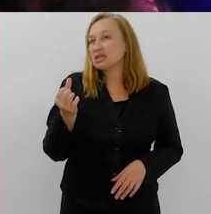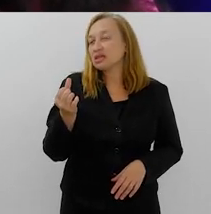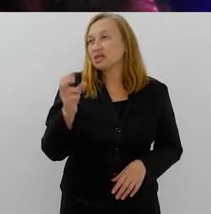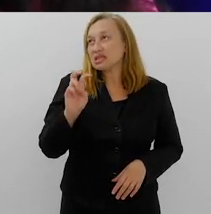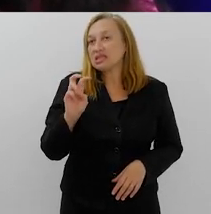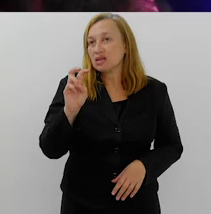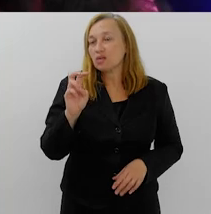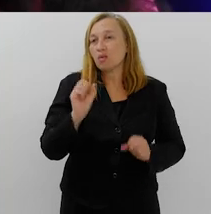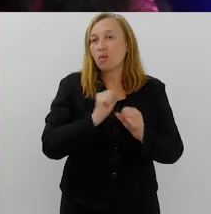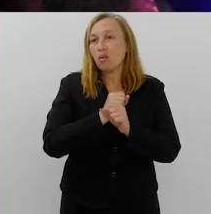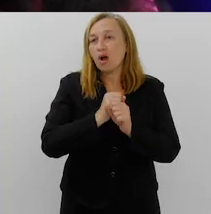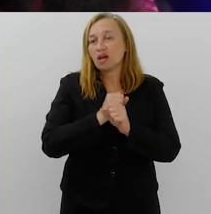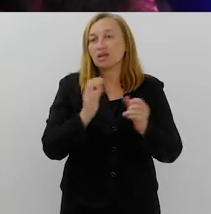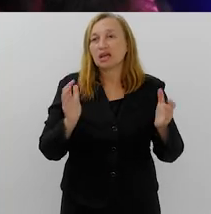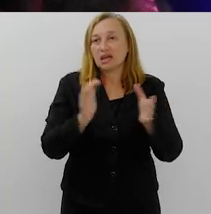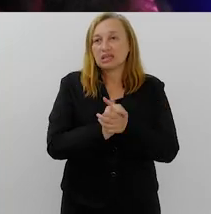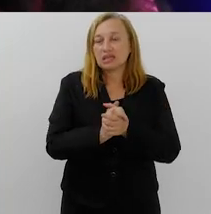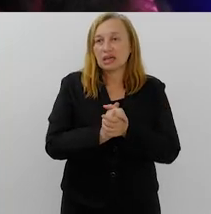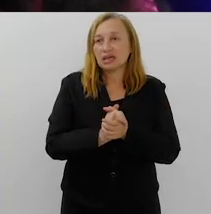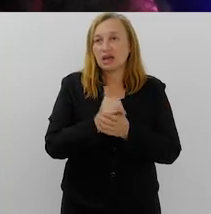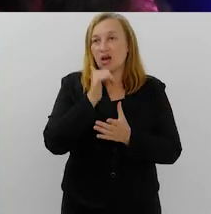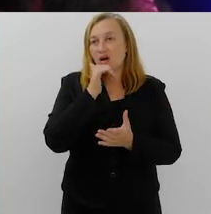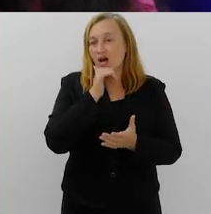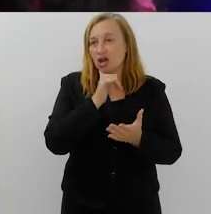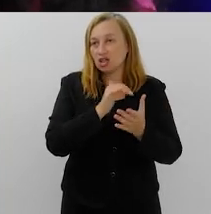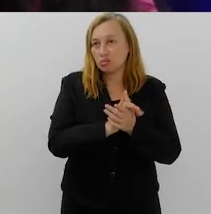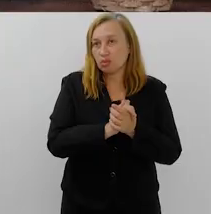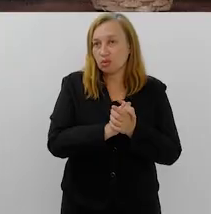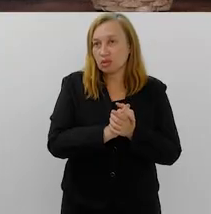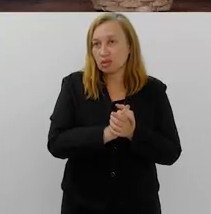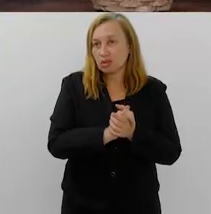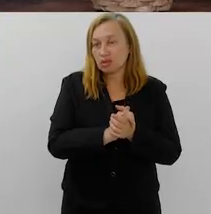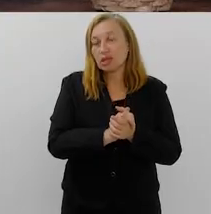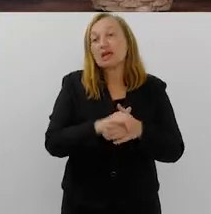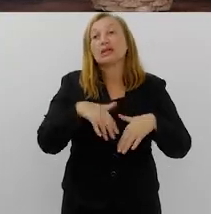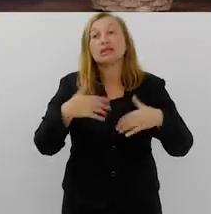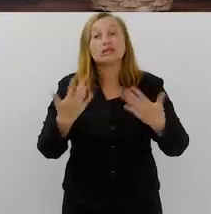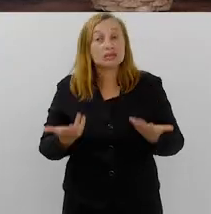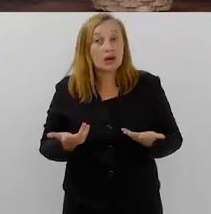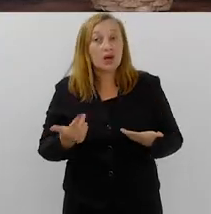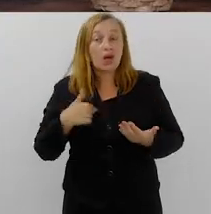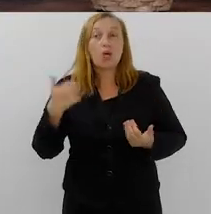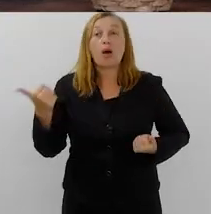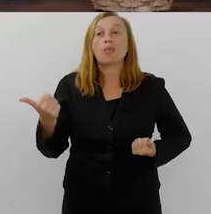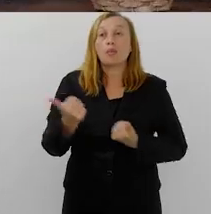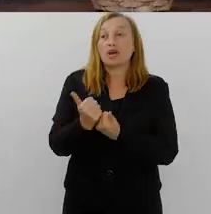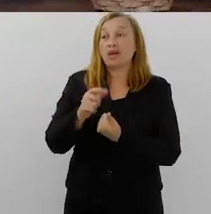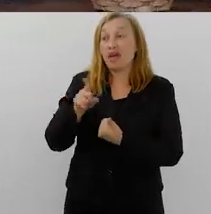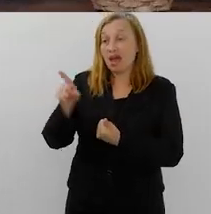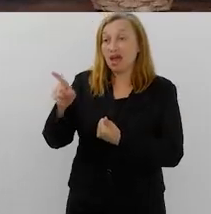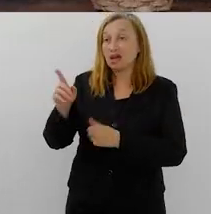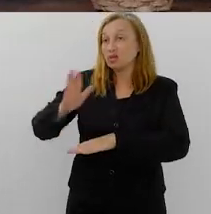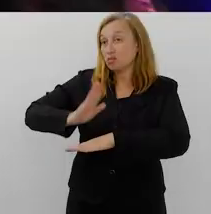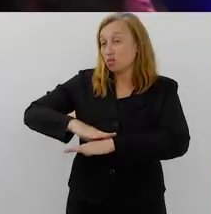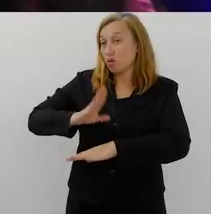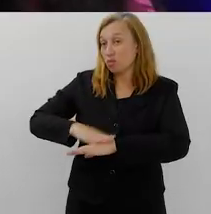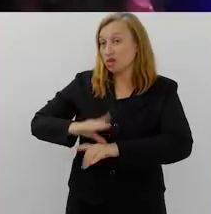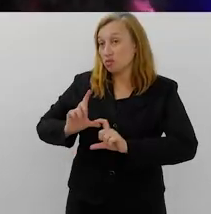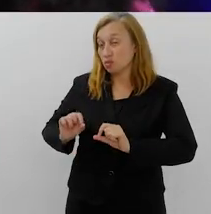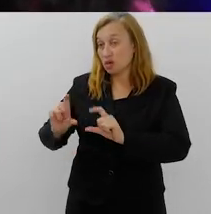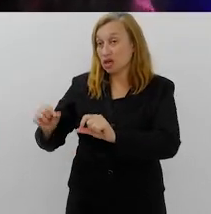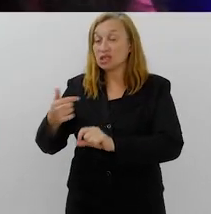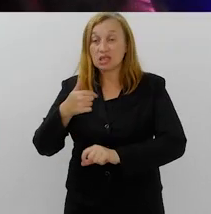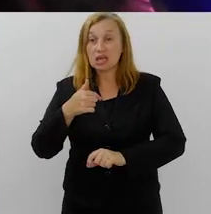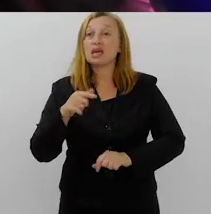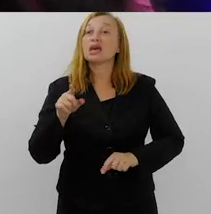anos C C C anos casada com a minha esposa uma paciente oncológica então assim eu apoiei ela ela me apoiou